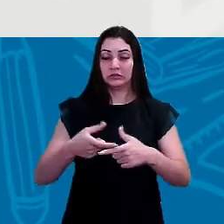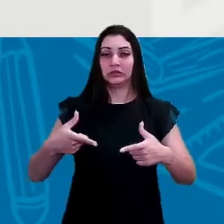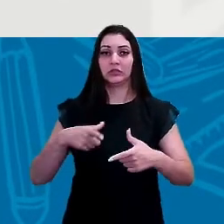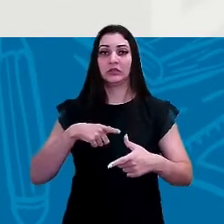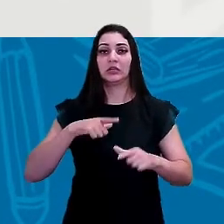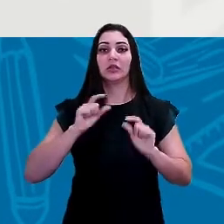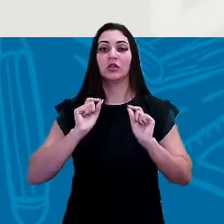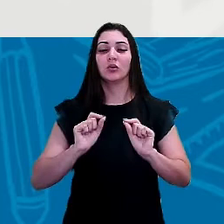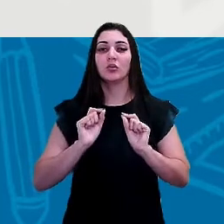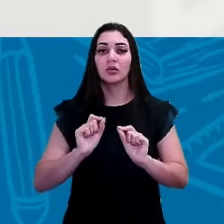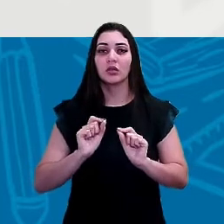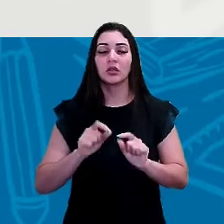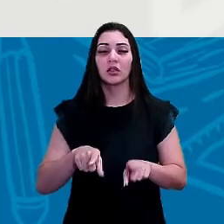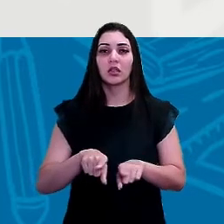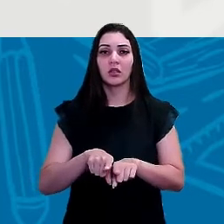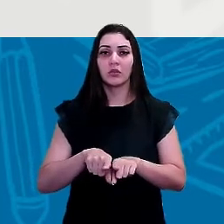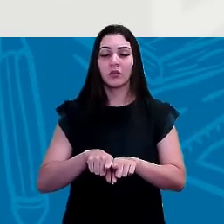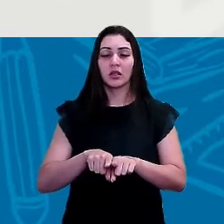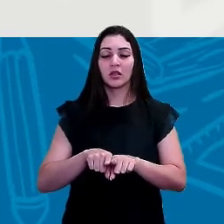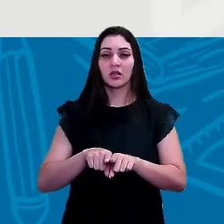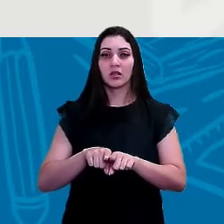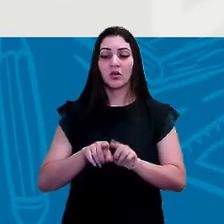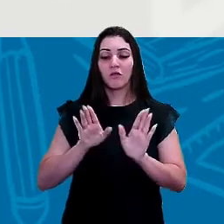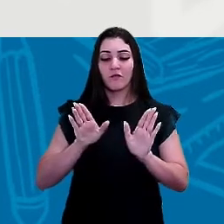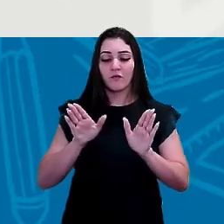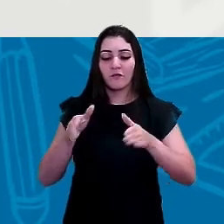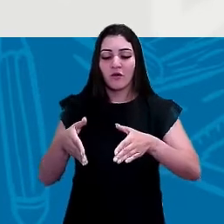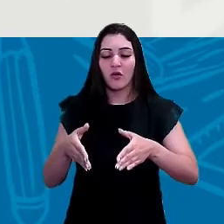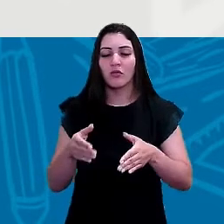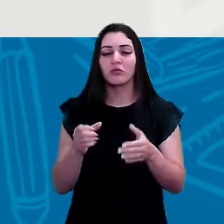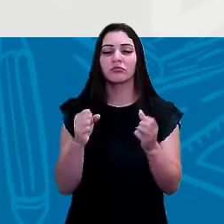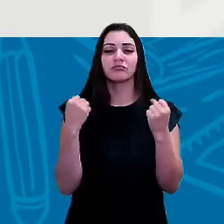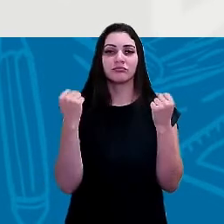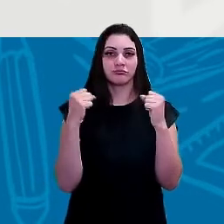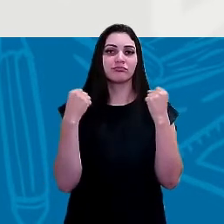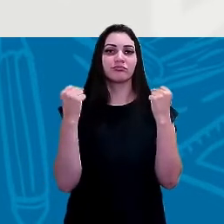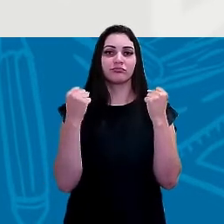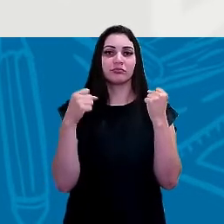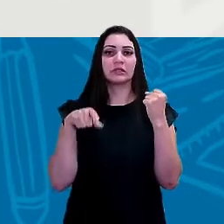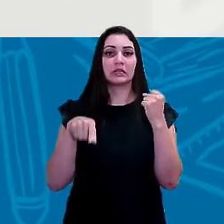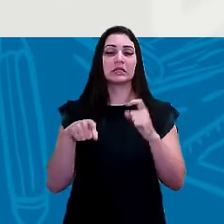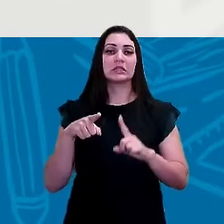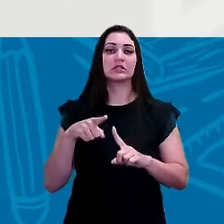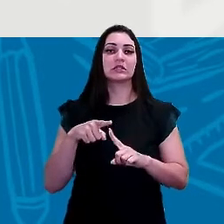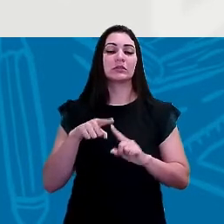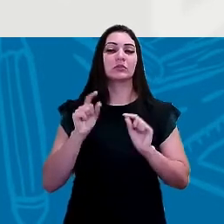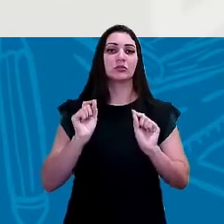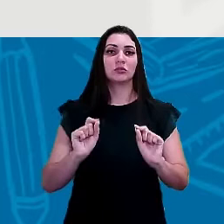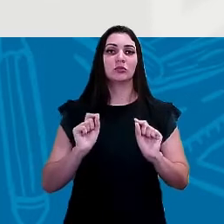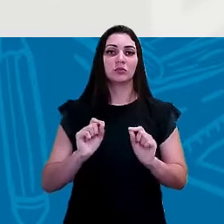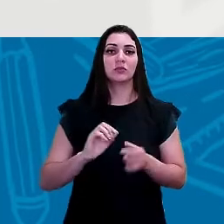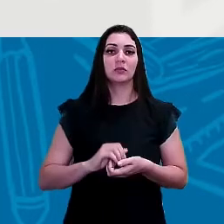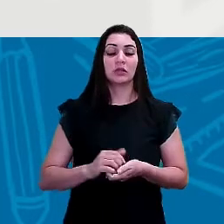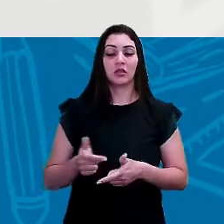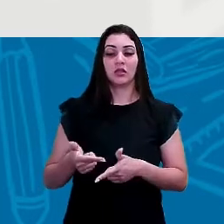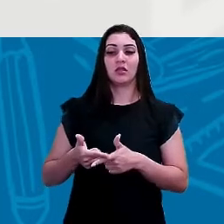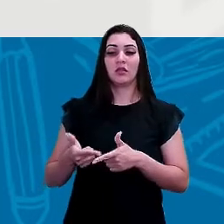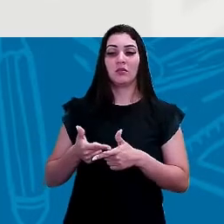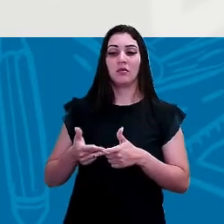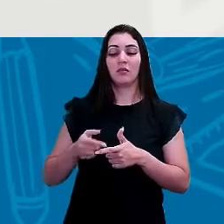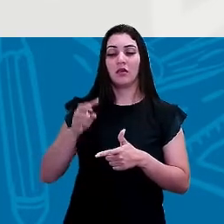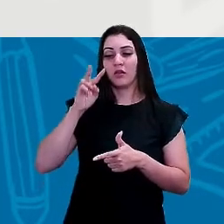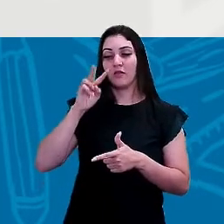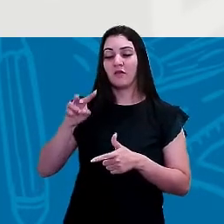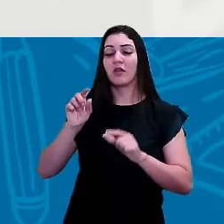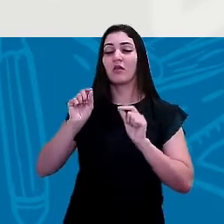é, e também nas grandes concentrações industriais, né, nos polos industriais, esse tipo de problema. A gente vê às